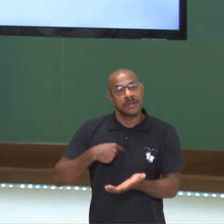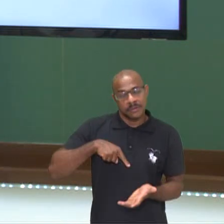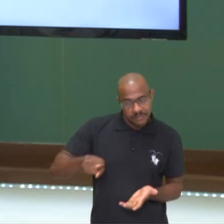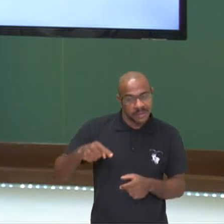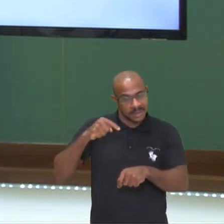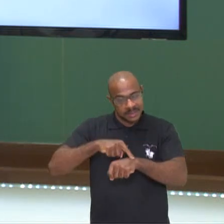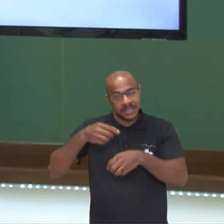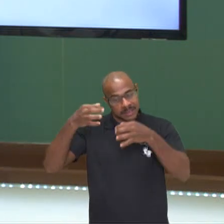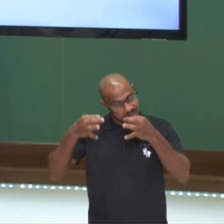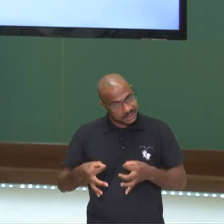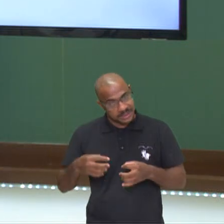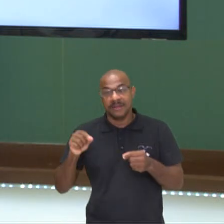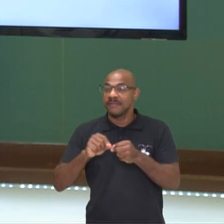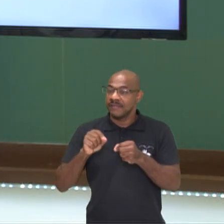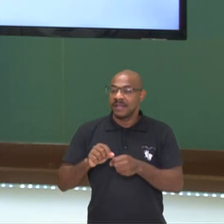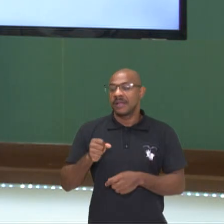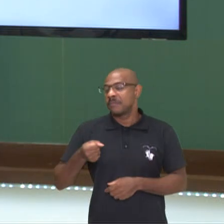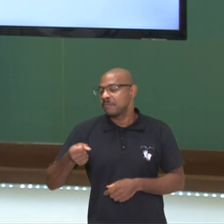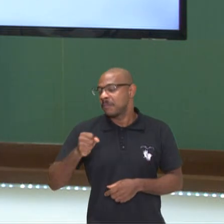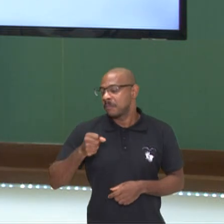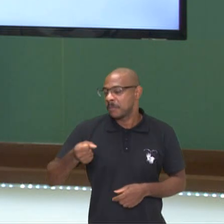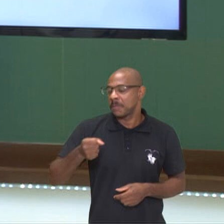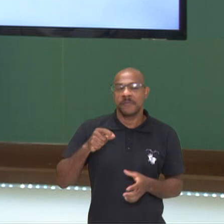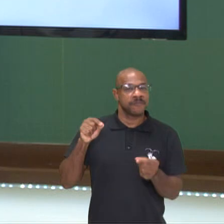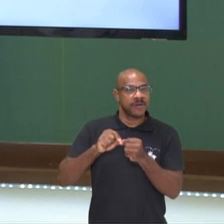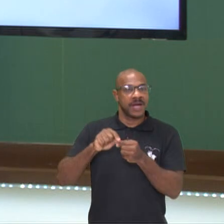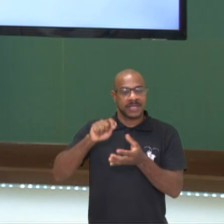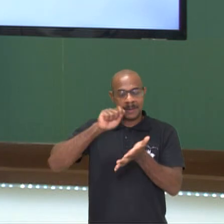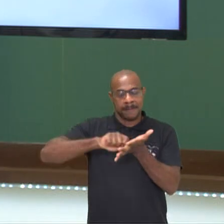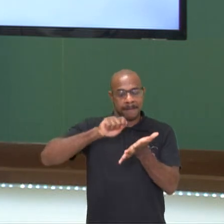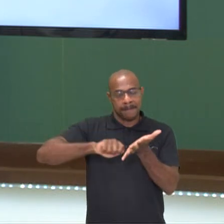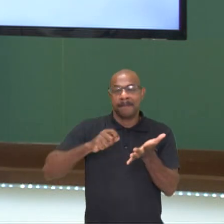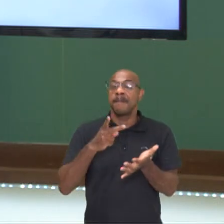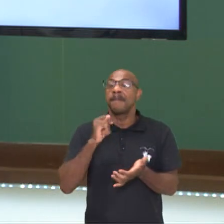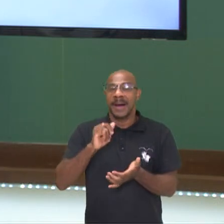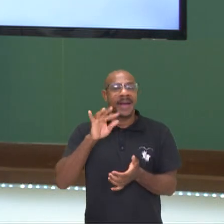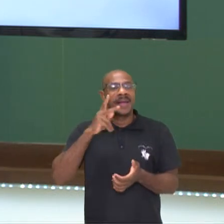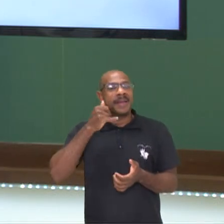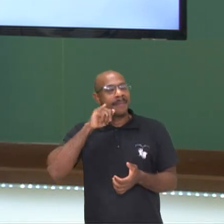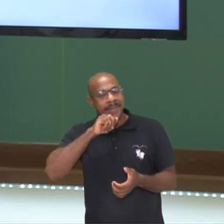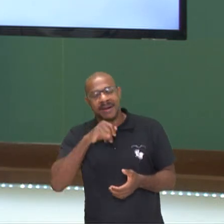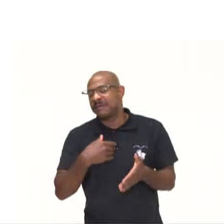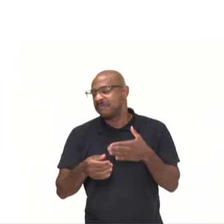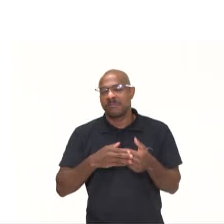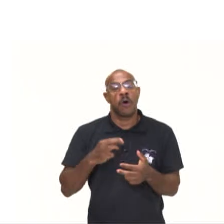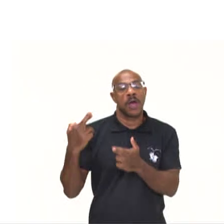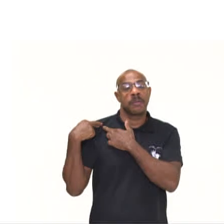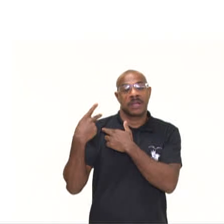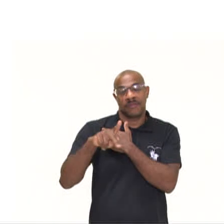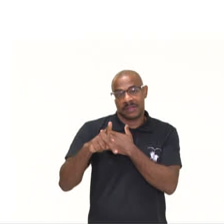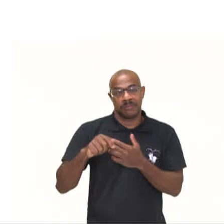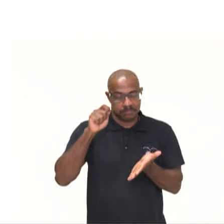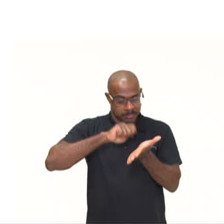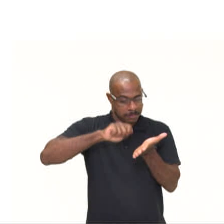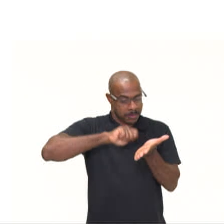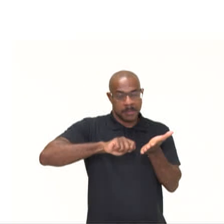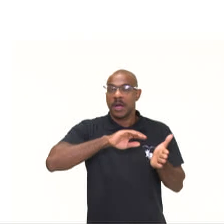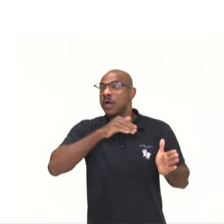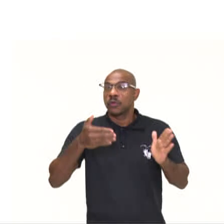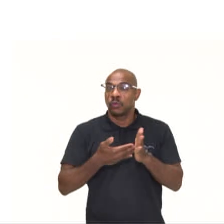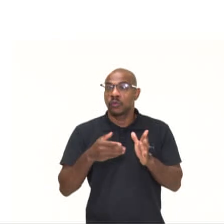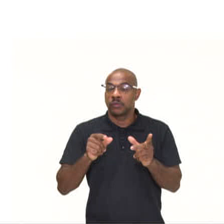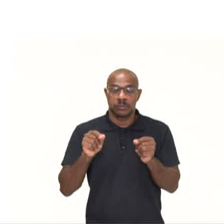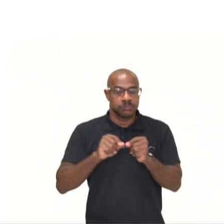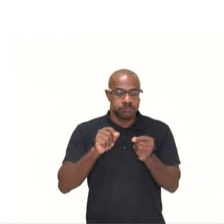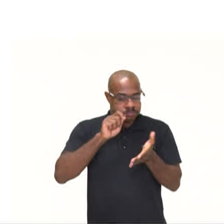bonitinho faça entrevista faça as perguntas aos seus pais ou responsáveis e Anote tudo